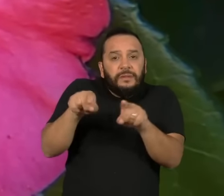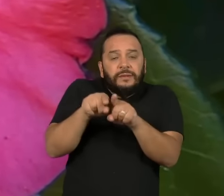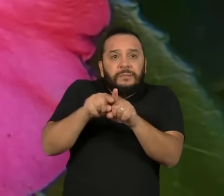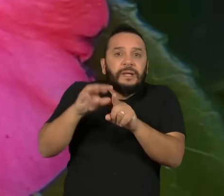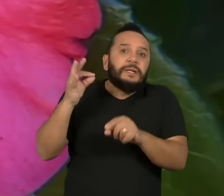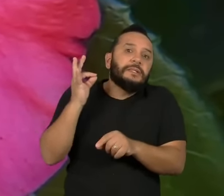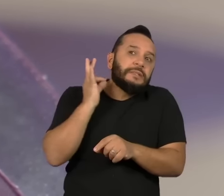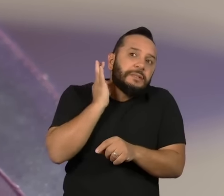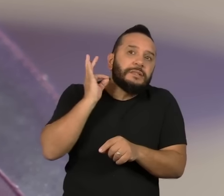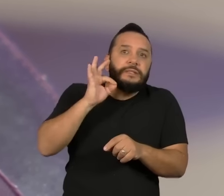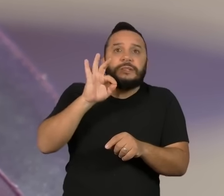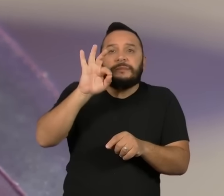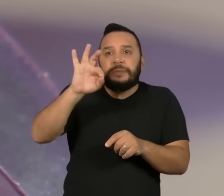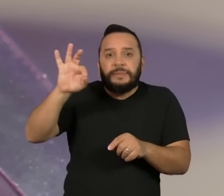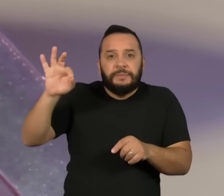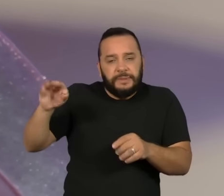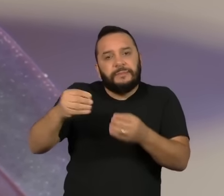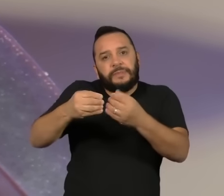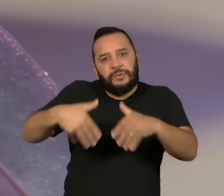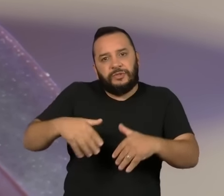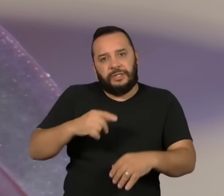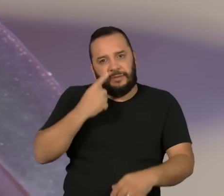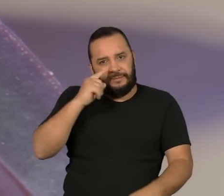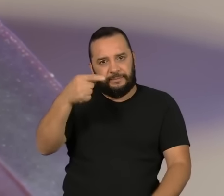plantas alimentícias como as abelhas.